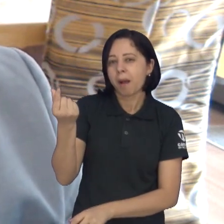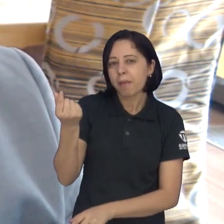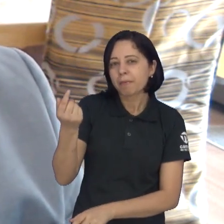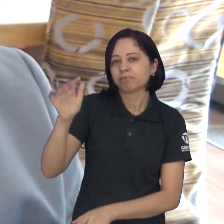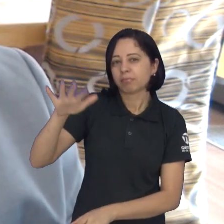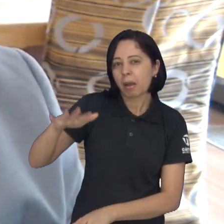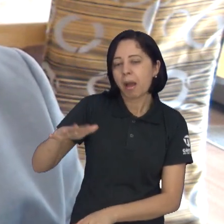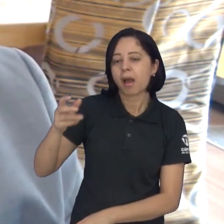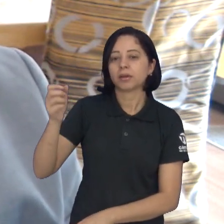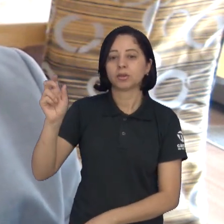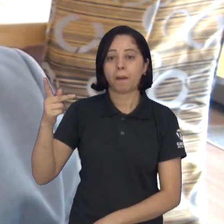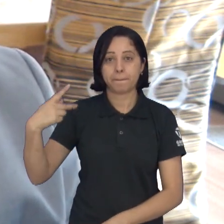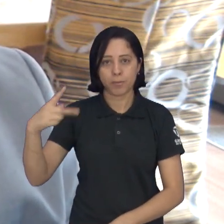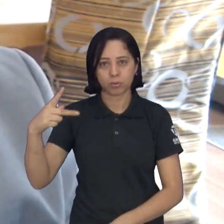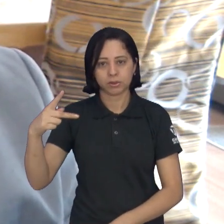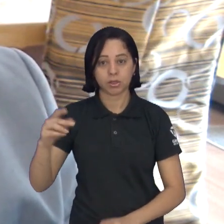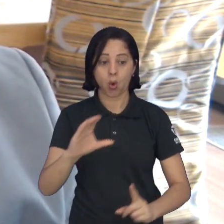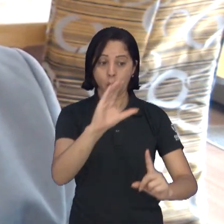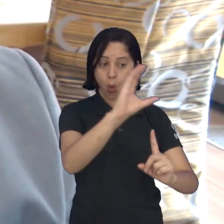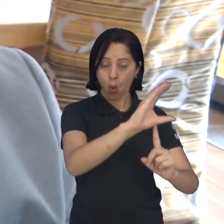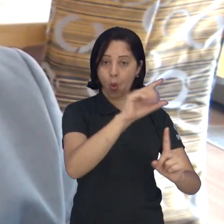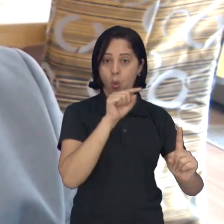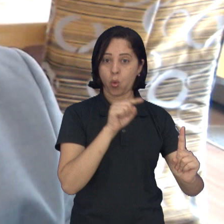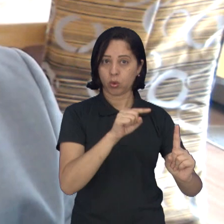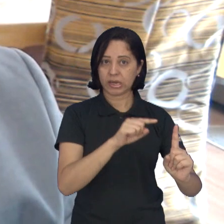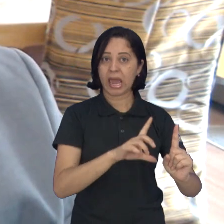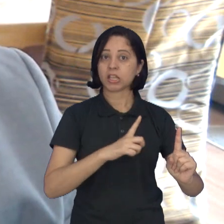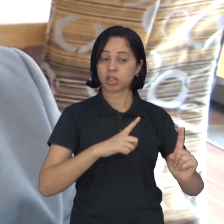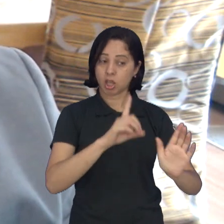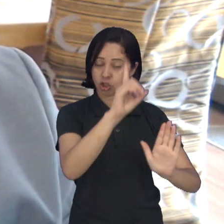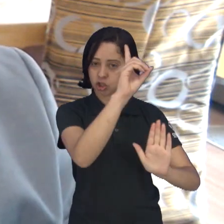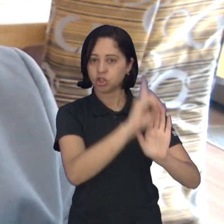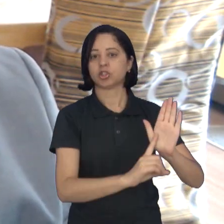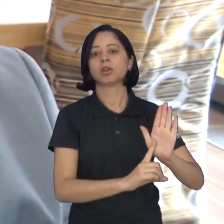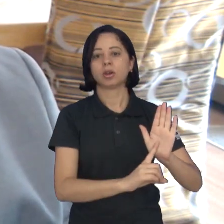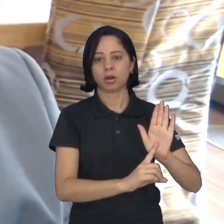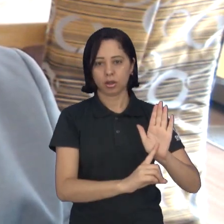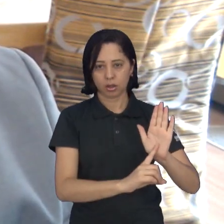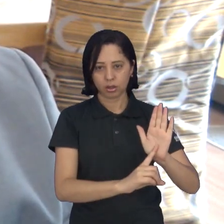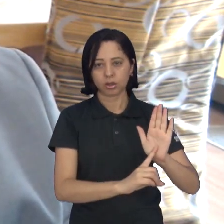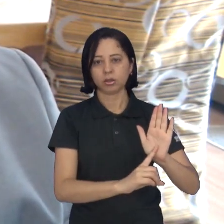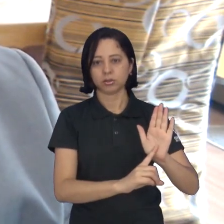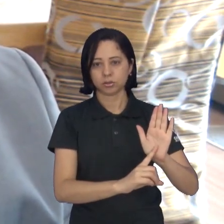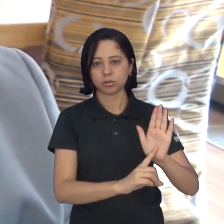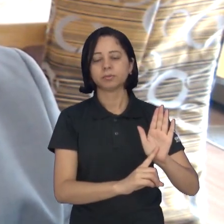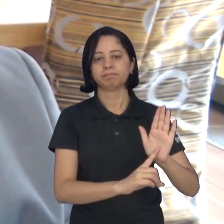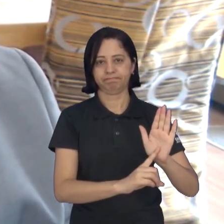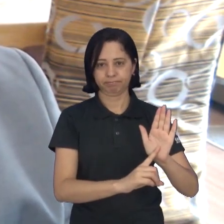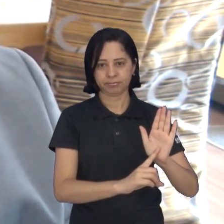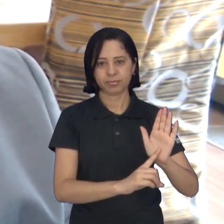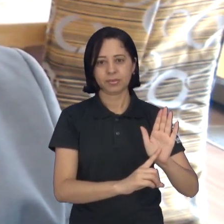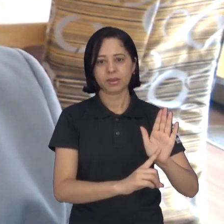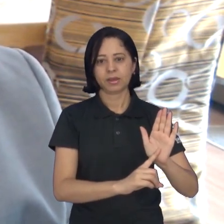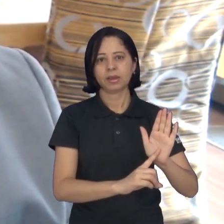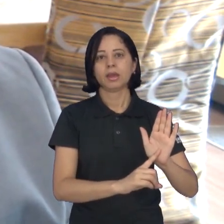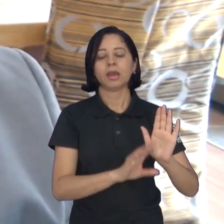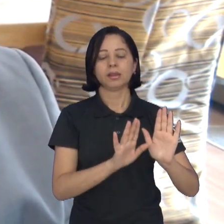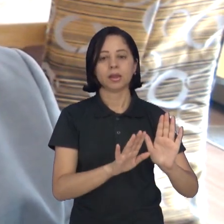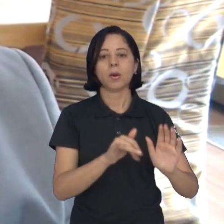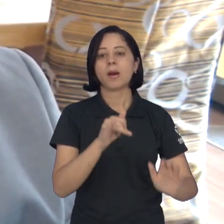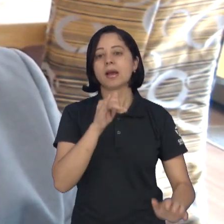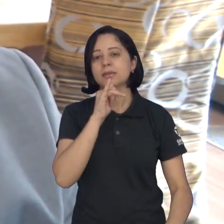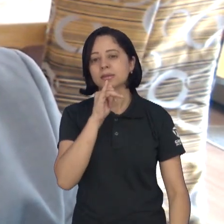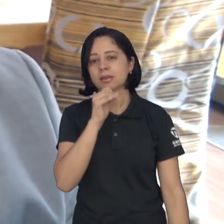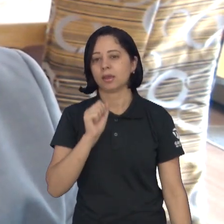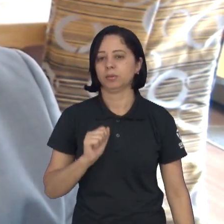ele obviamente tem o seu direito de ter a sua oferta oferecida cumprida. Ou seja,